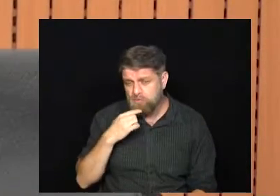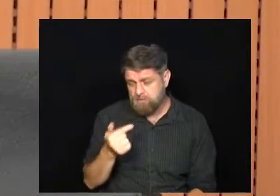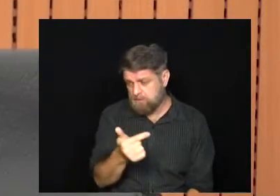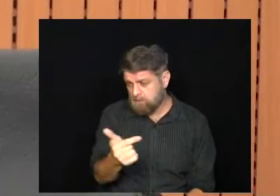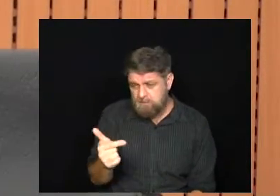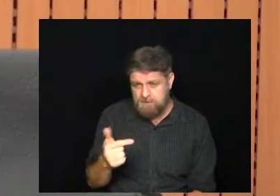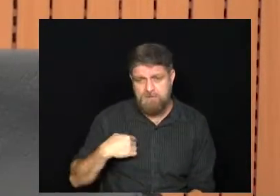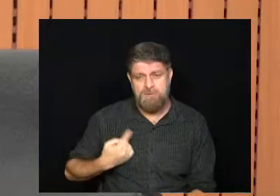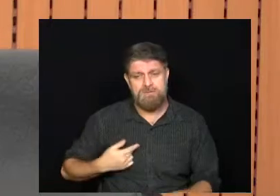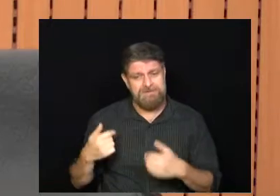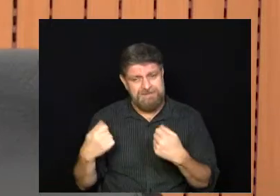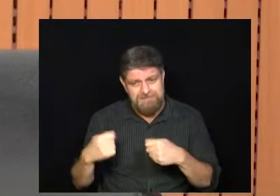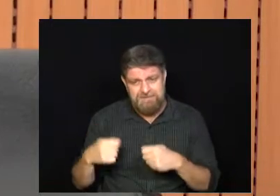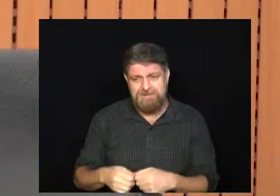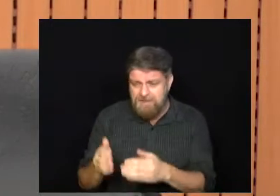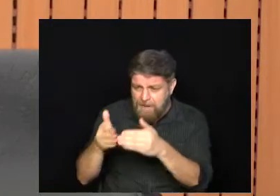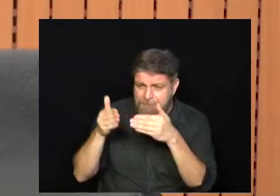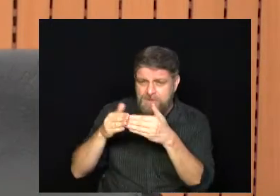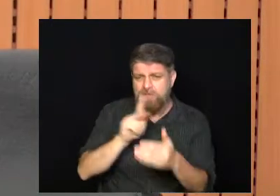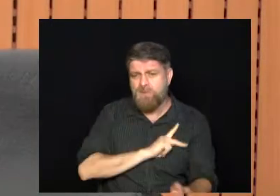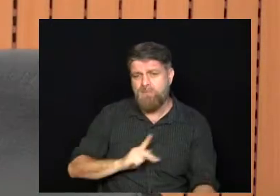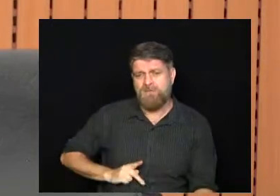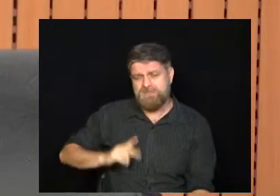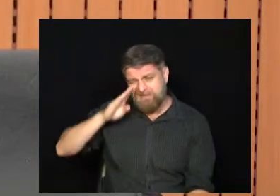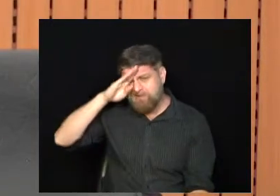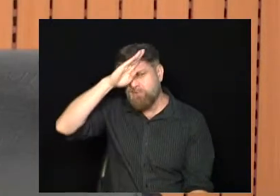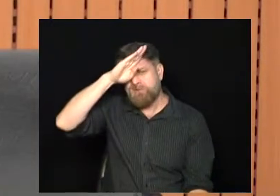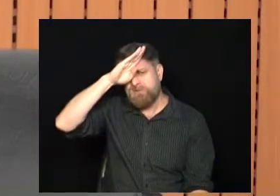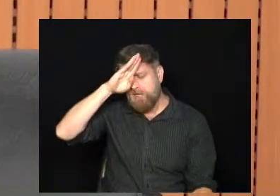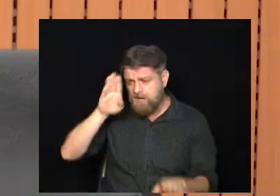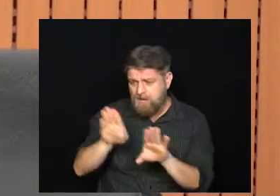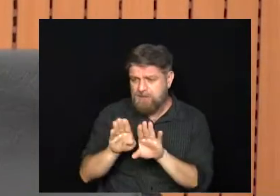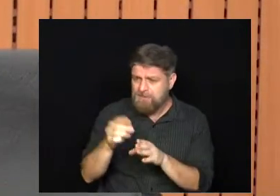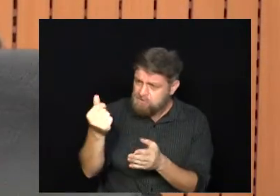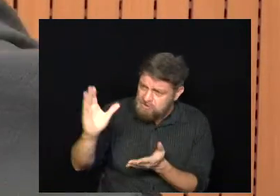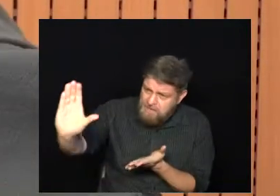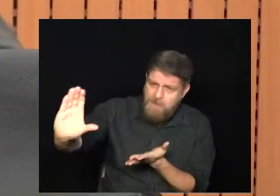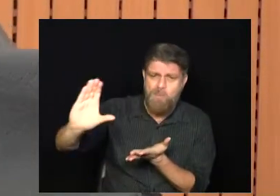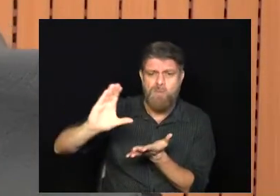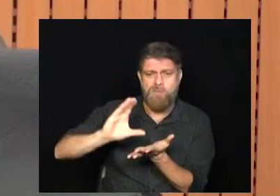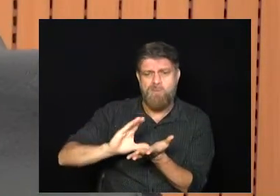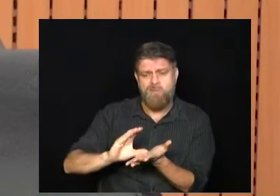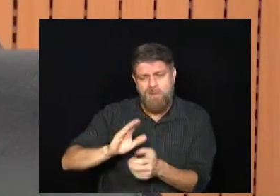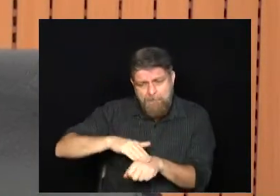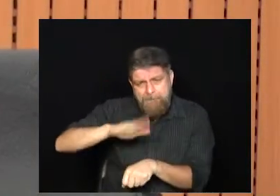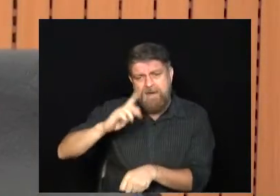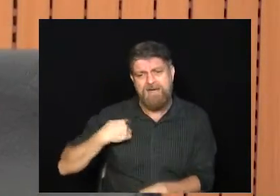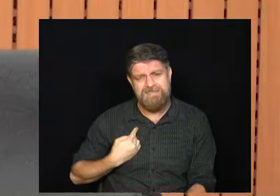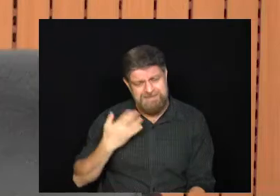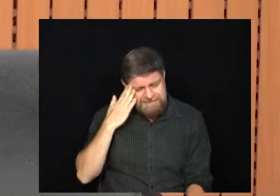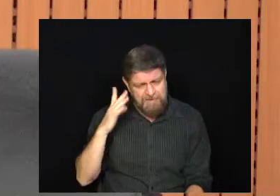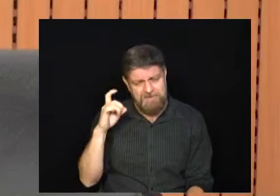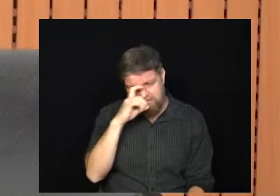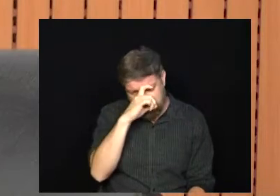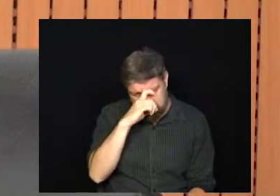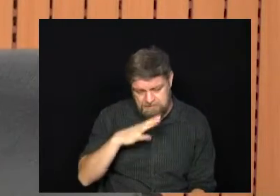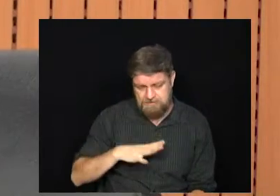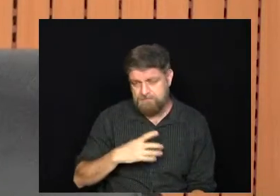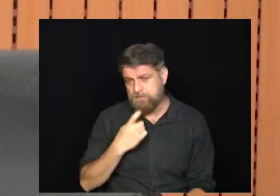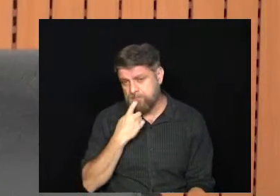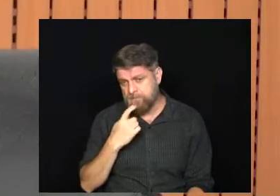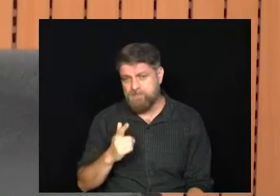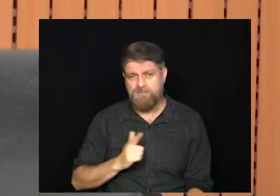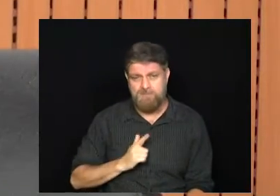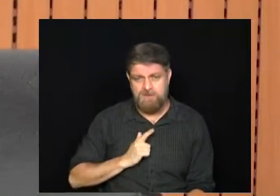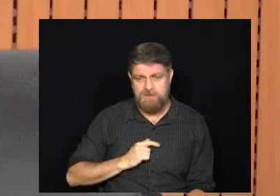precisamos apelar ao nosso presidente, também ao nosso governo federal, que nos envie mais verba para o município. A gente sabe da dificuldade que está, mas a cidade de Campinas tem,